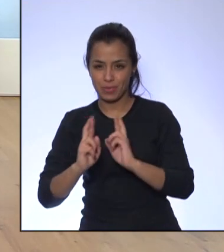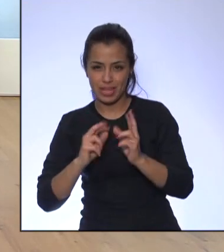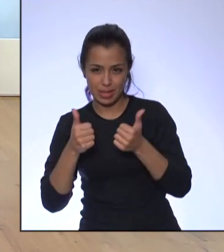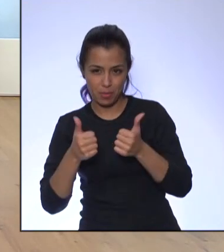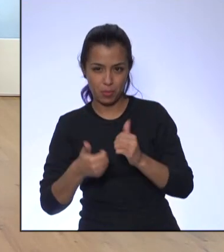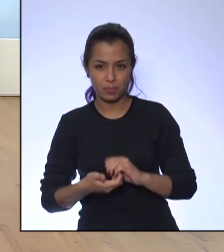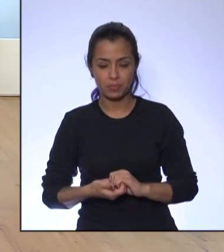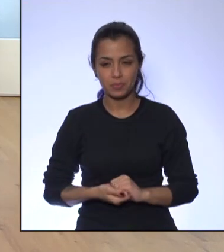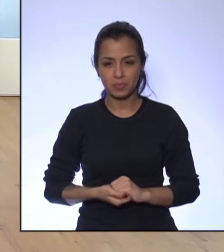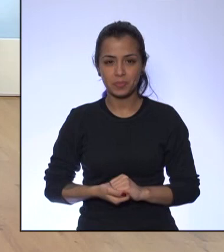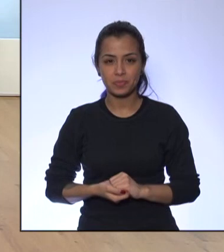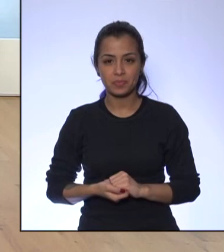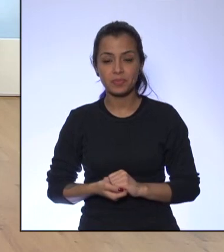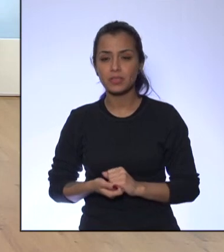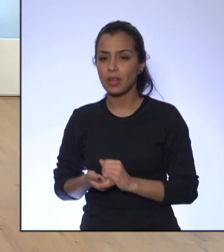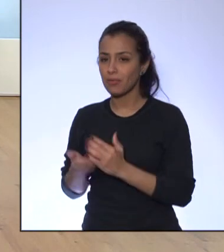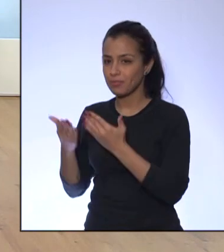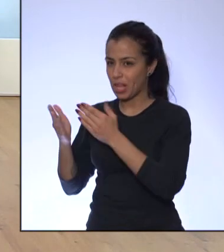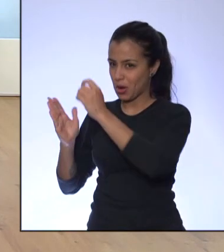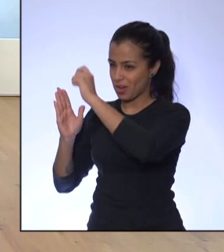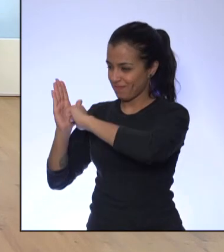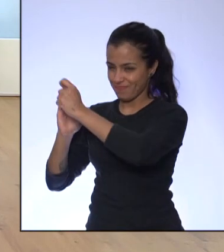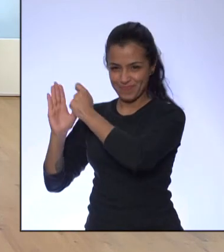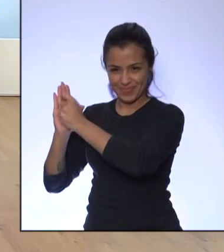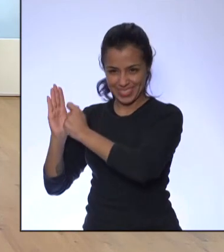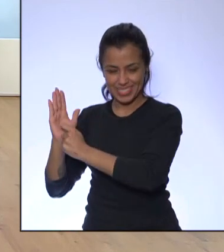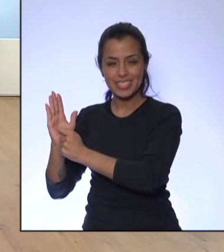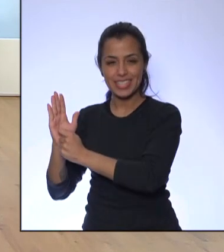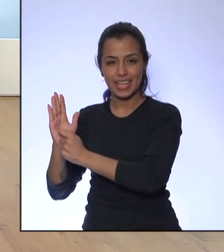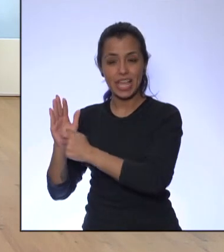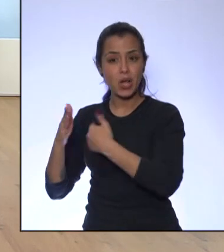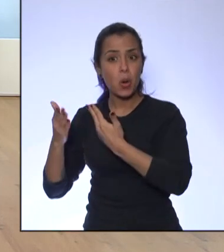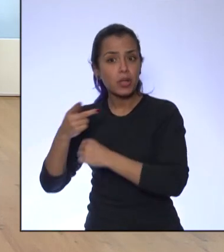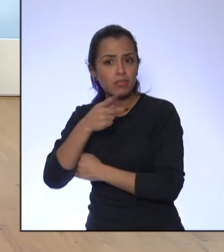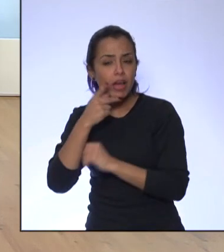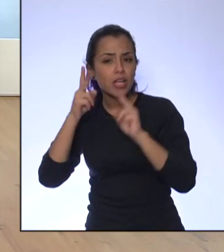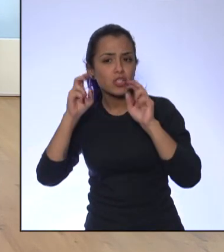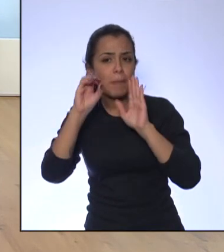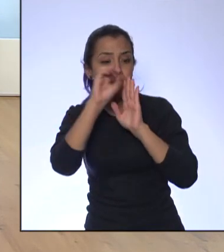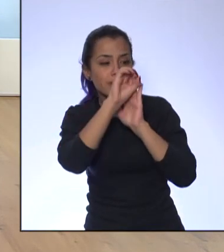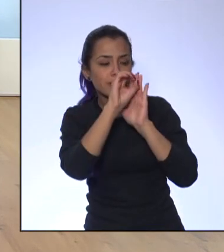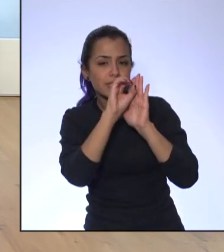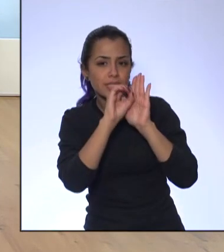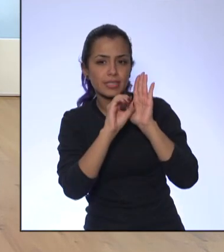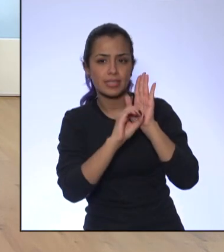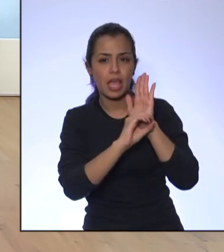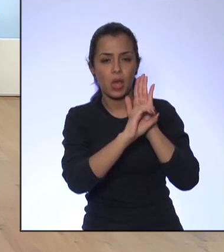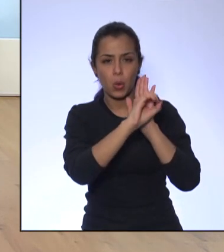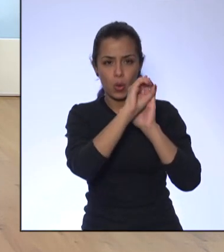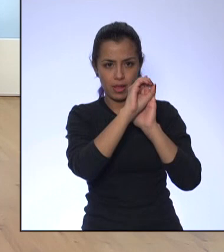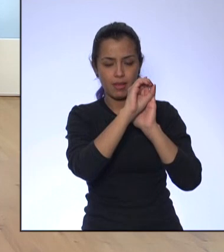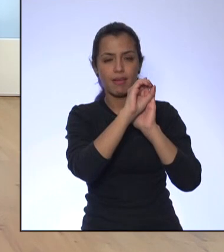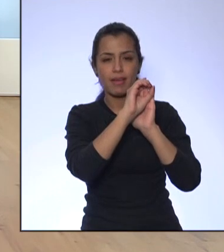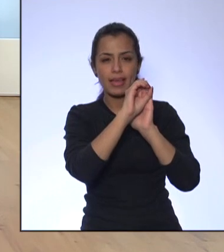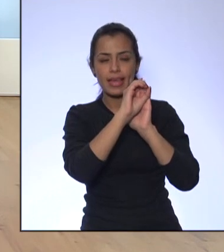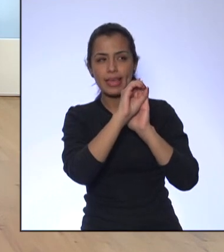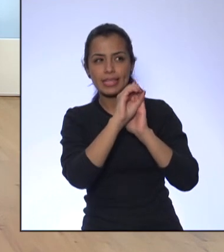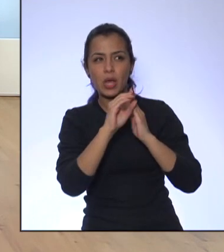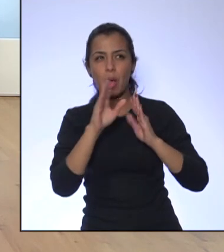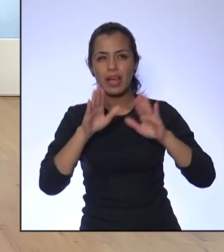Quando a gente fala célula, a gente tem normalmente essa consideração de o que de que é